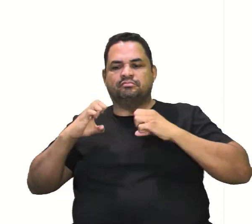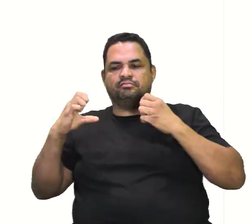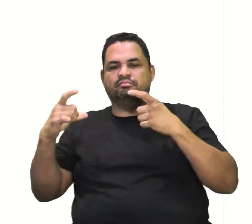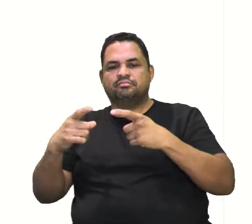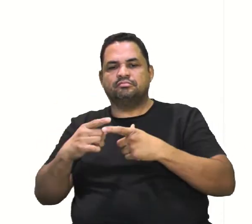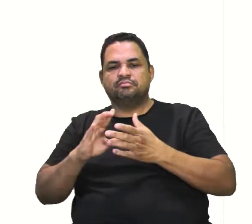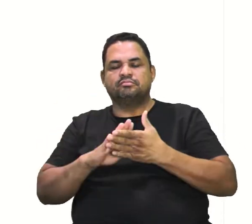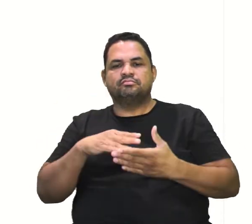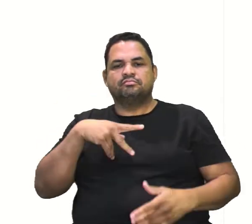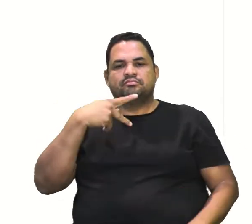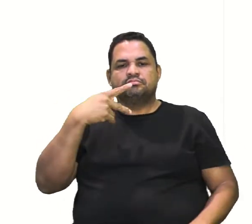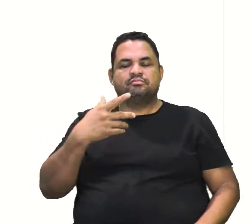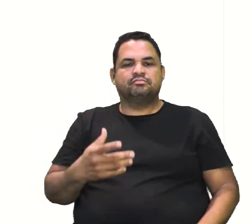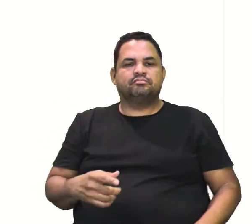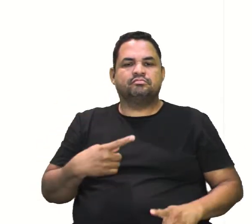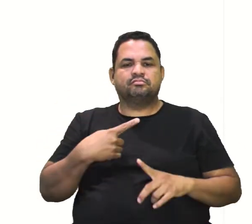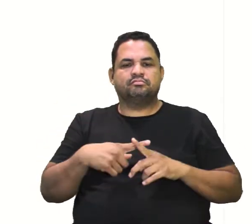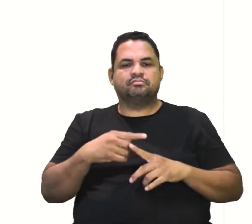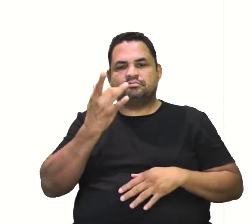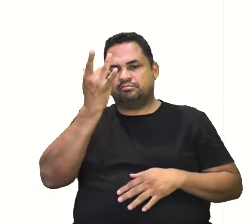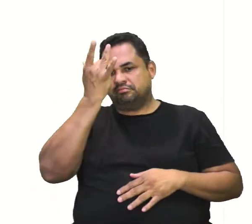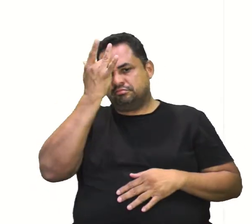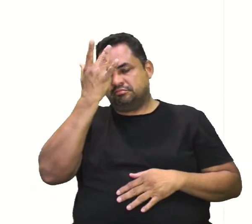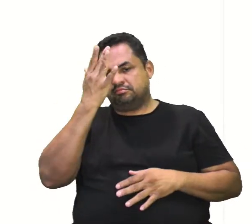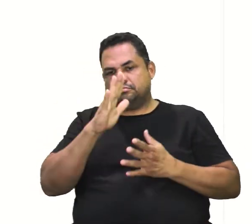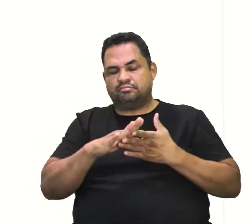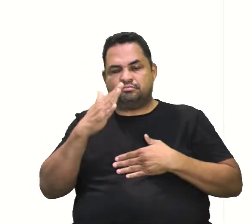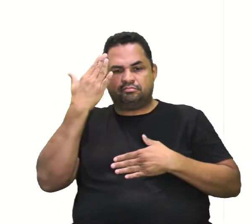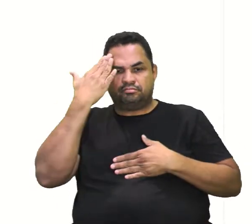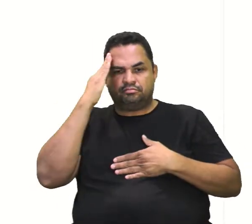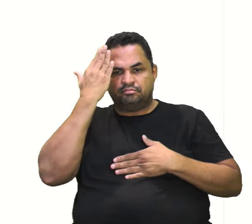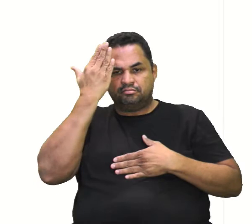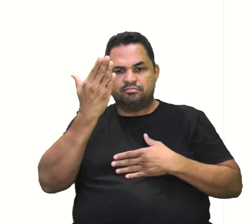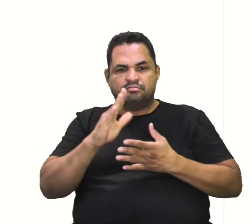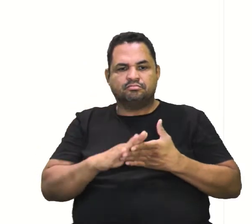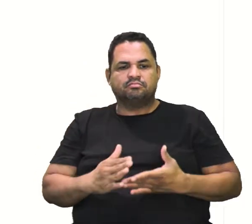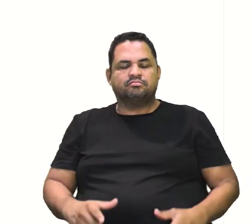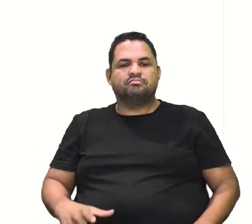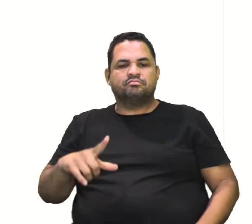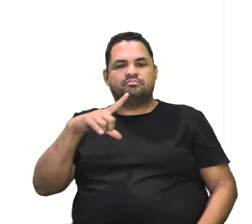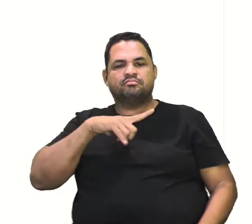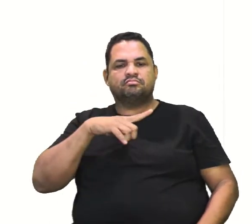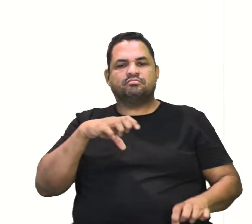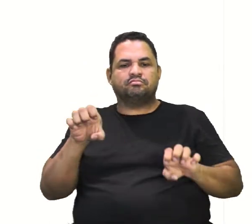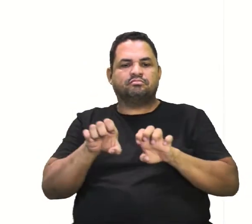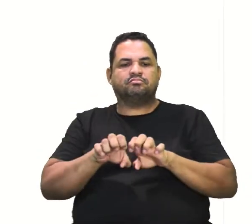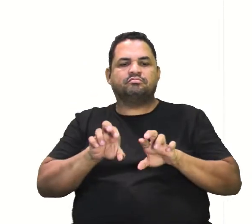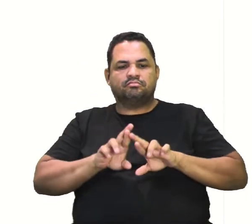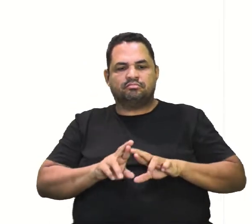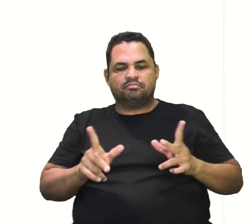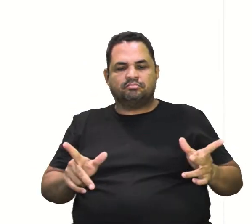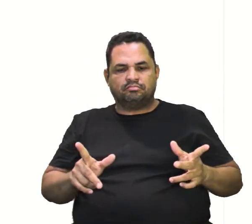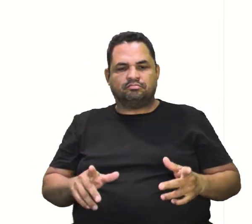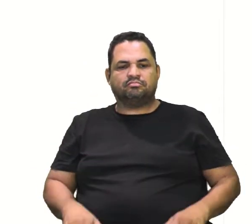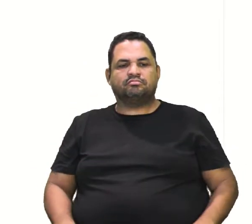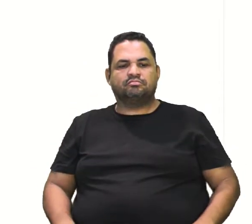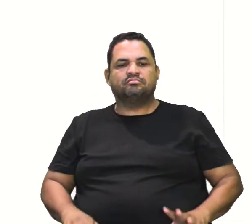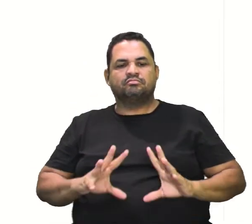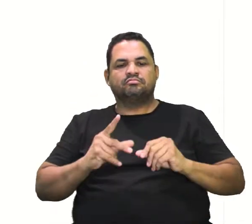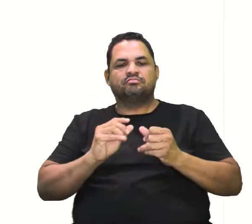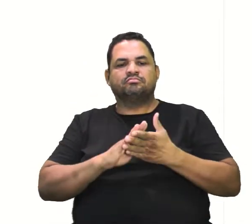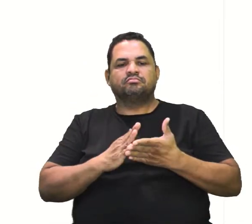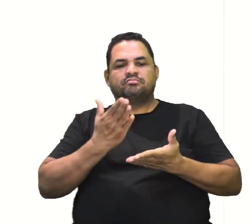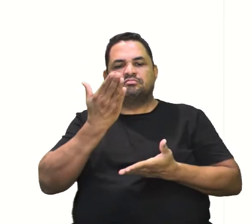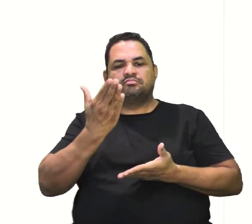gente está trabalhando as reduzidas, tá? Porque facilita a compreensão de vocês. Então existem 4 equações distintas. Em todos eles,